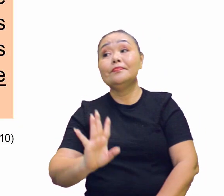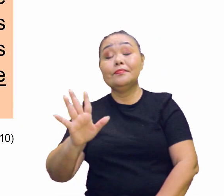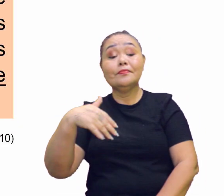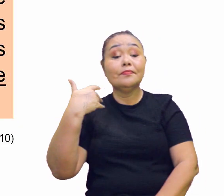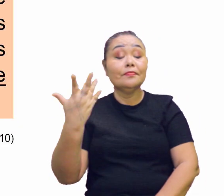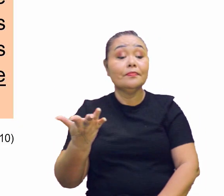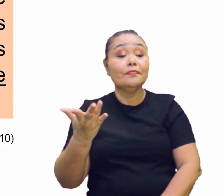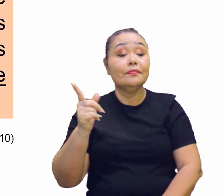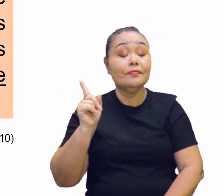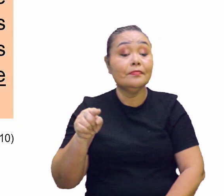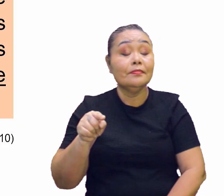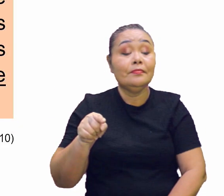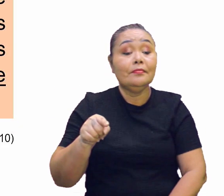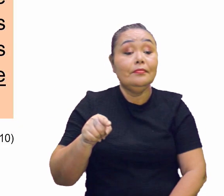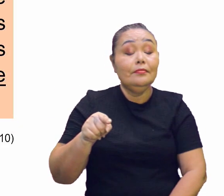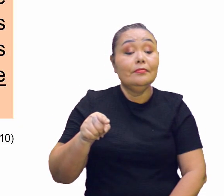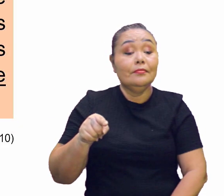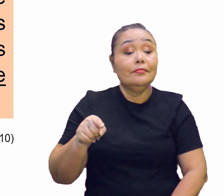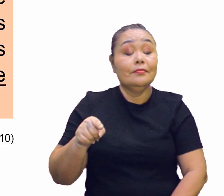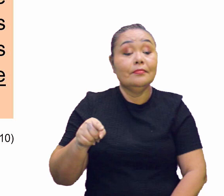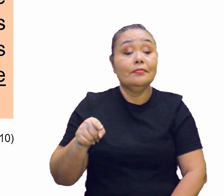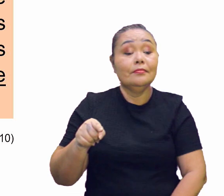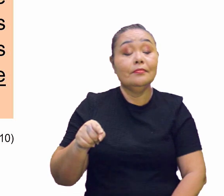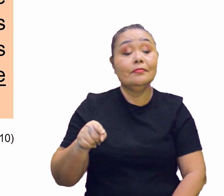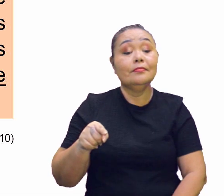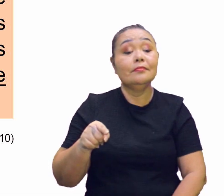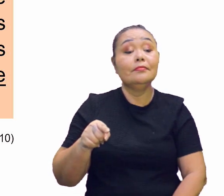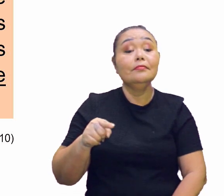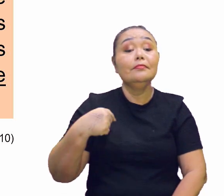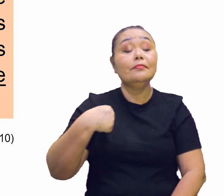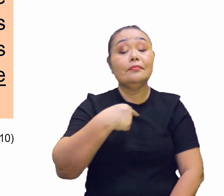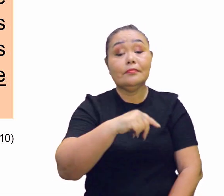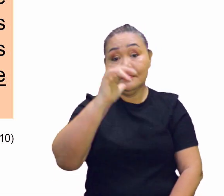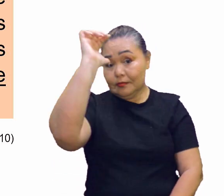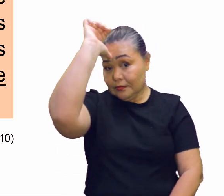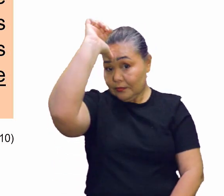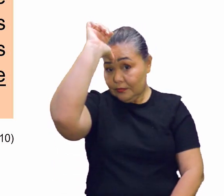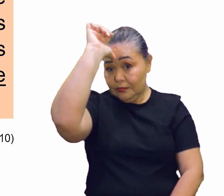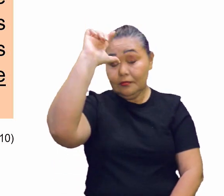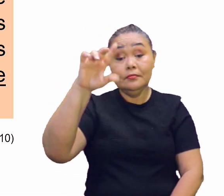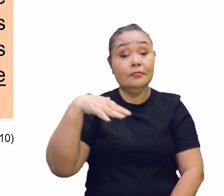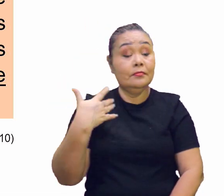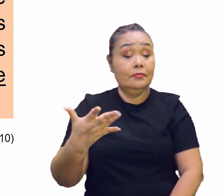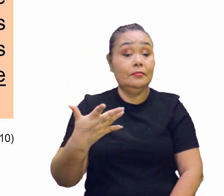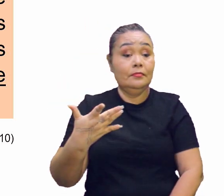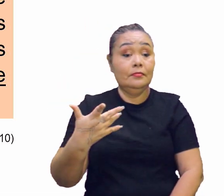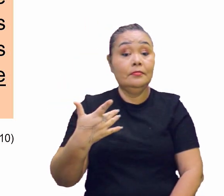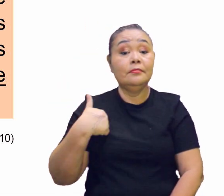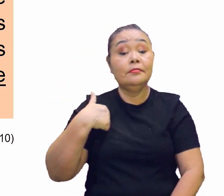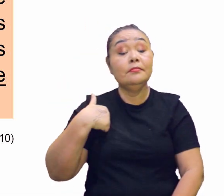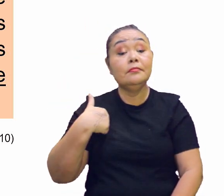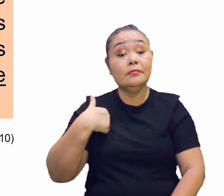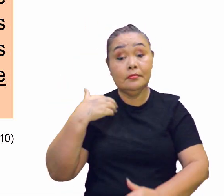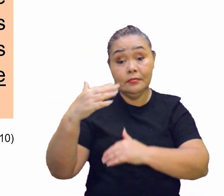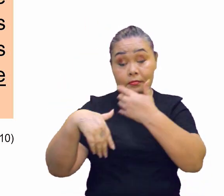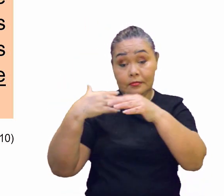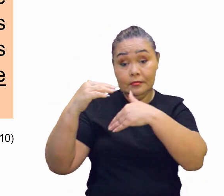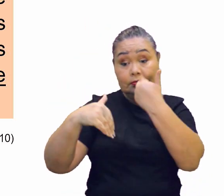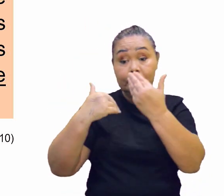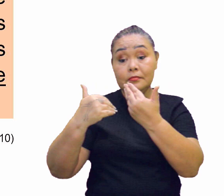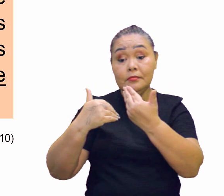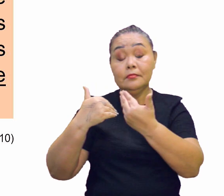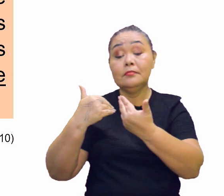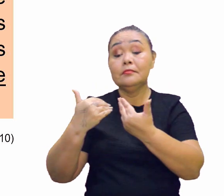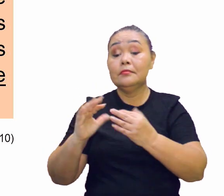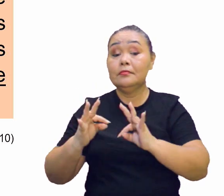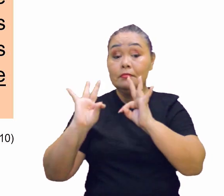Então é isso, tá, pessoal? Então, a China e a Índia, eles têm um nível de inovação e desenvolvimento